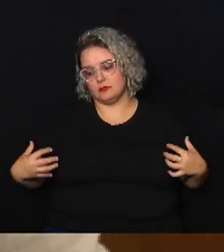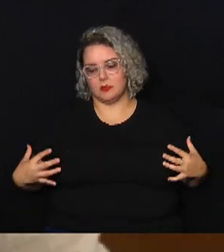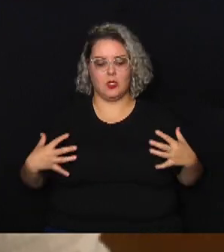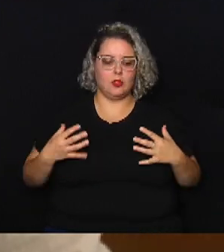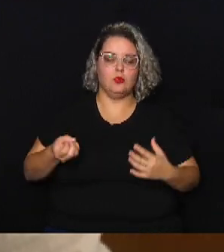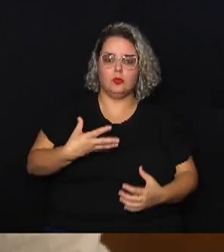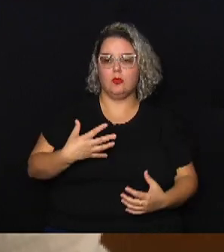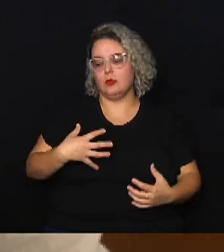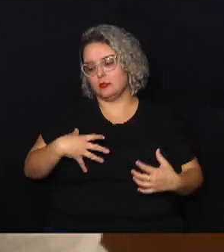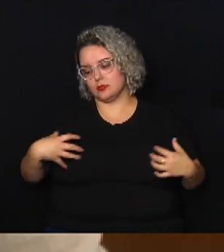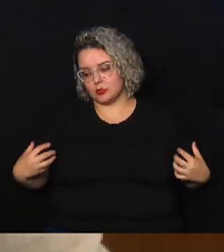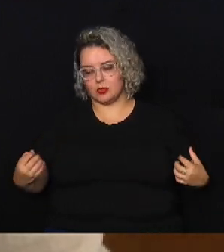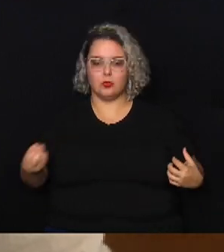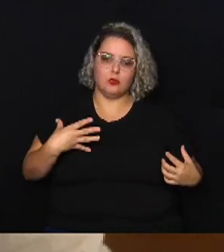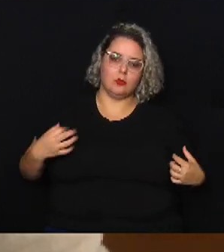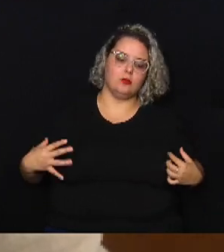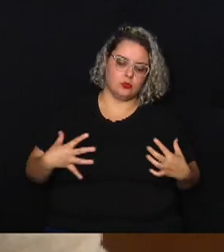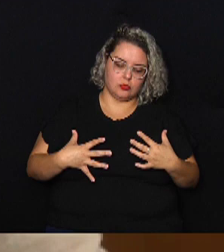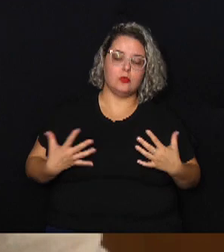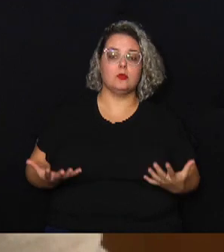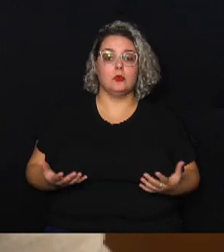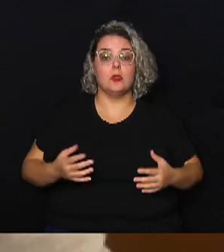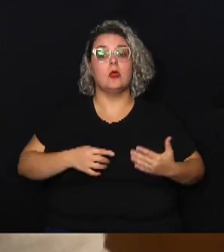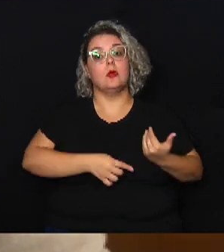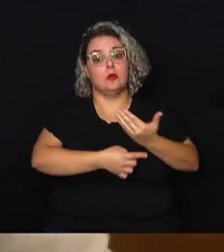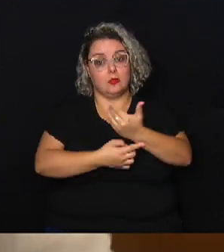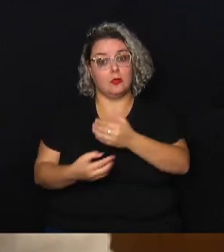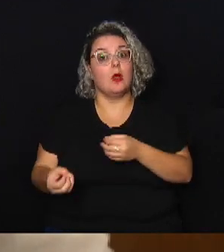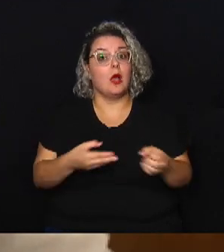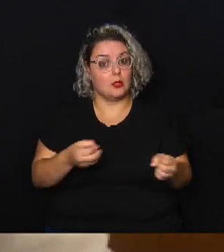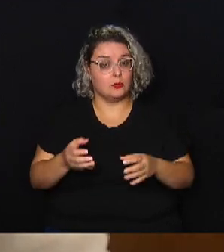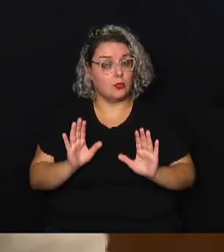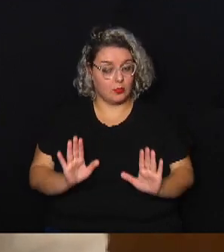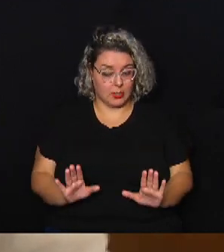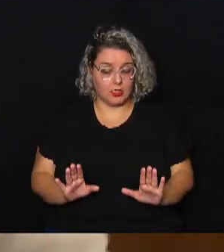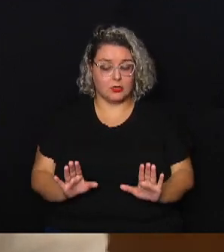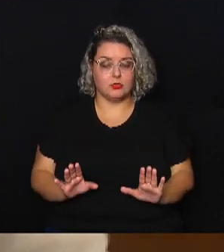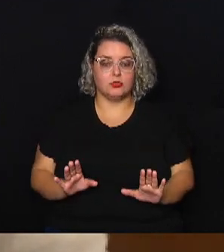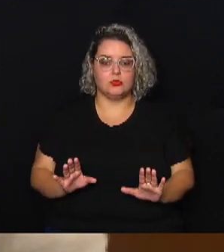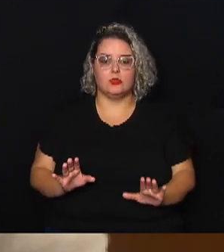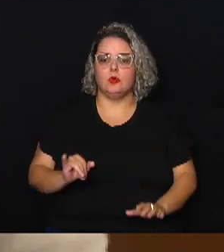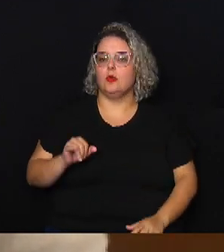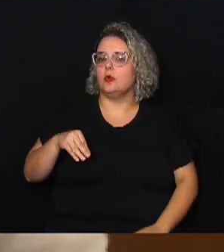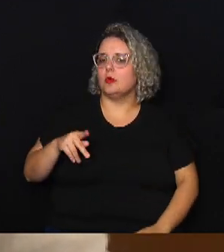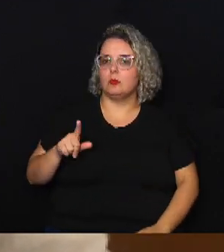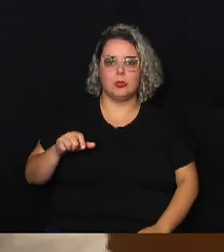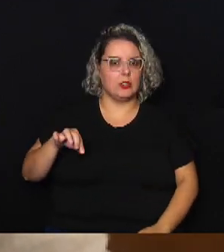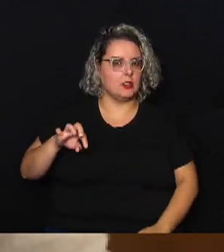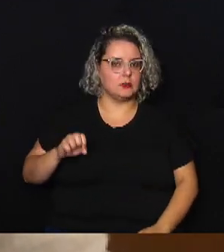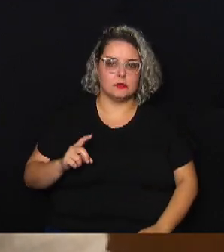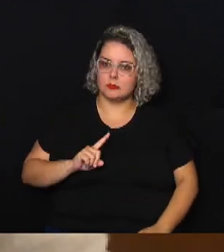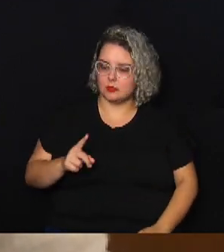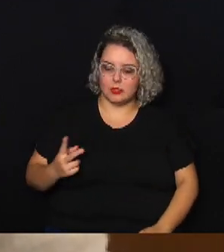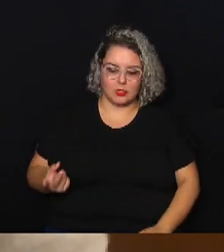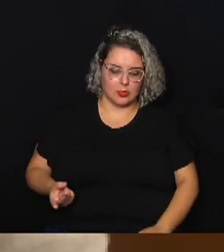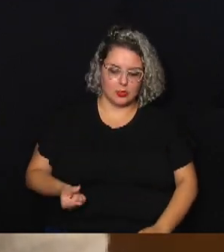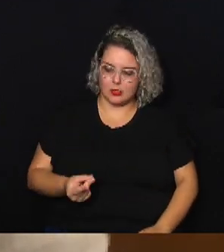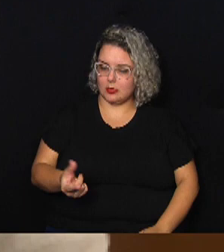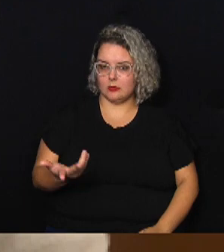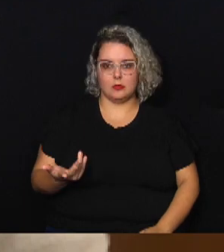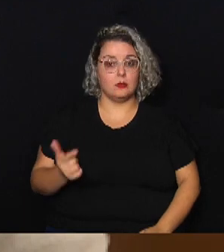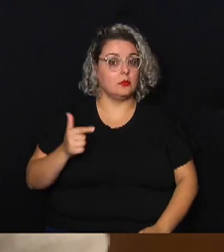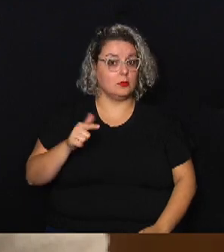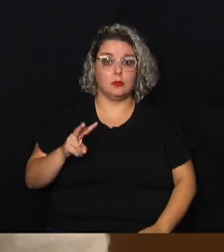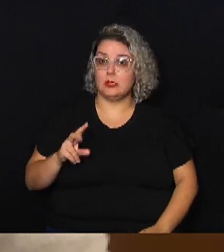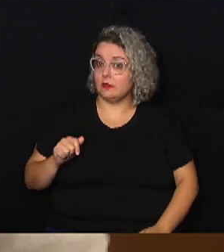novo, com a tecnologia que a gente tem atualmente. Os implantes, eles não são eternos, eles também não têm